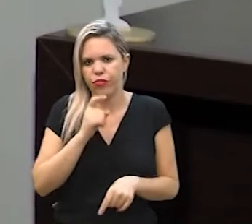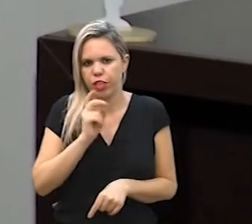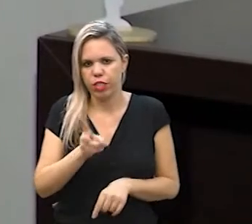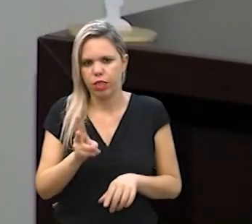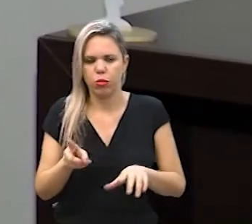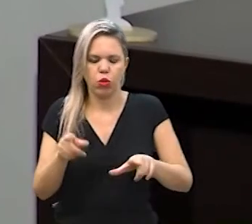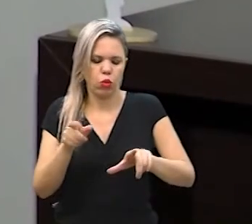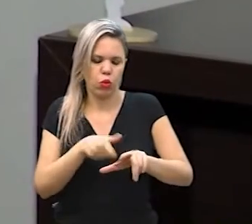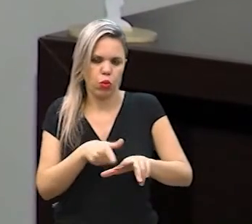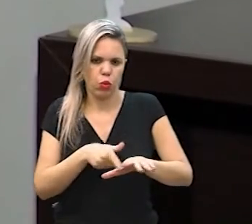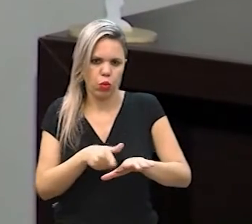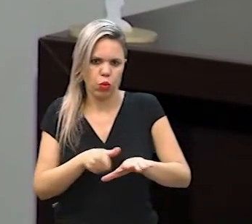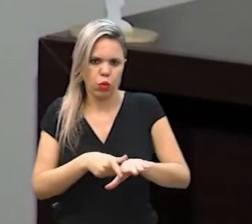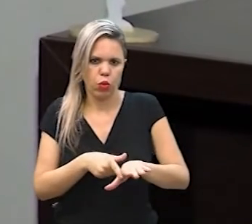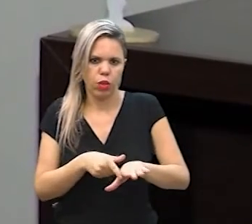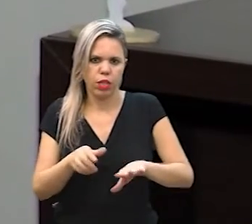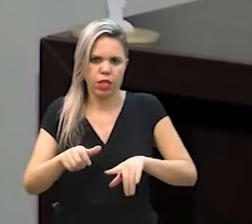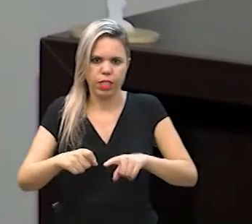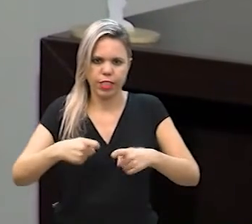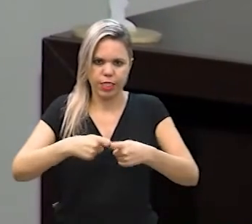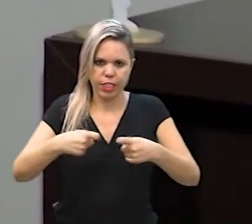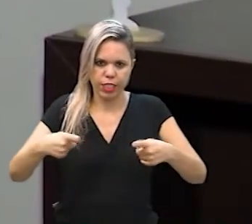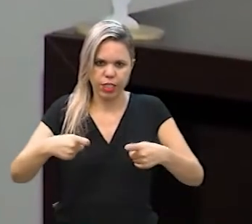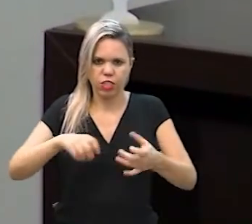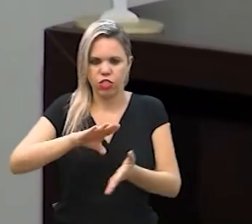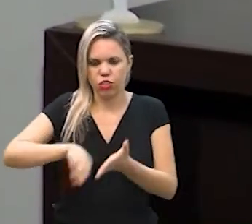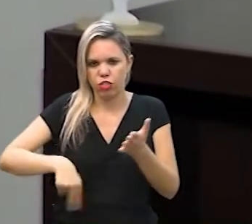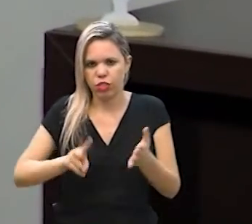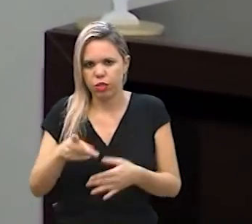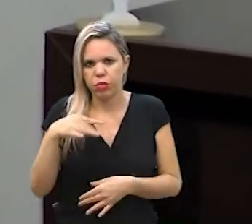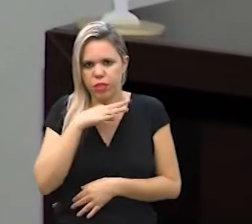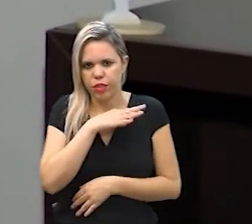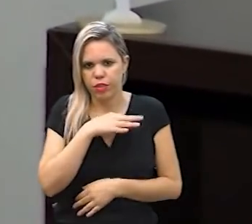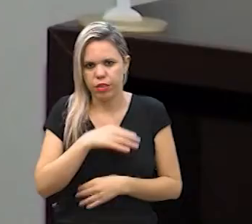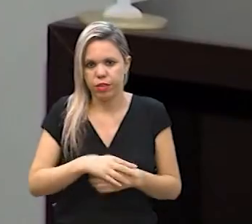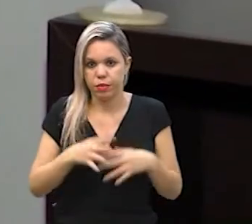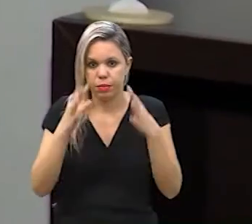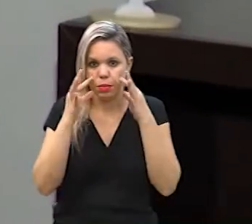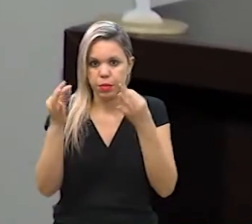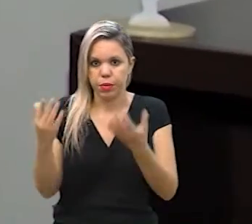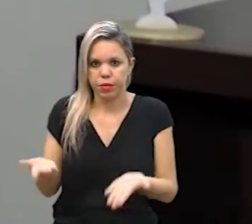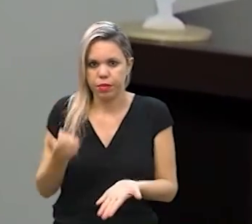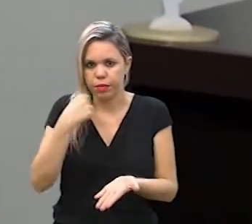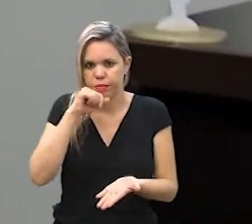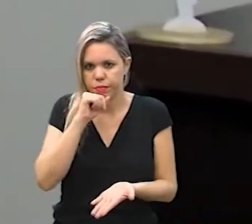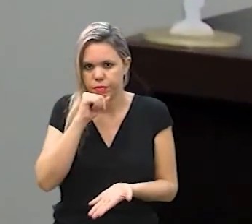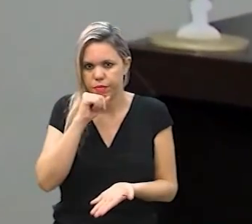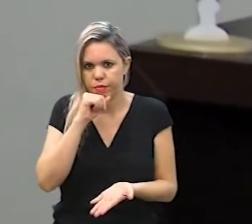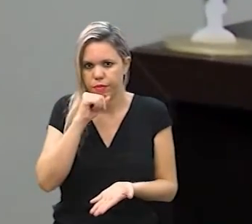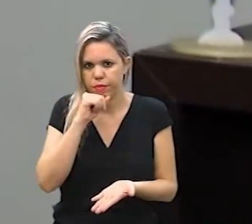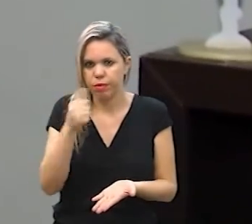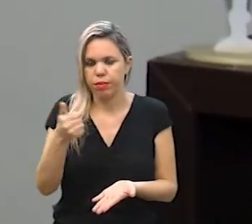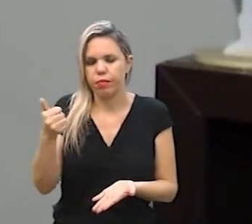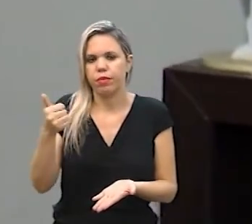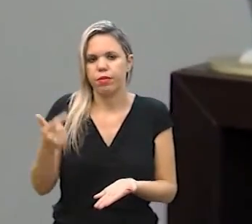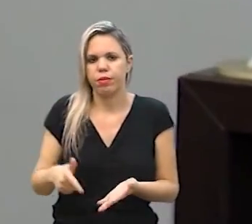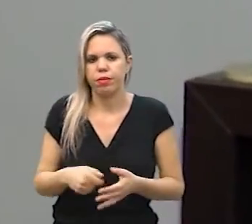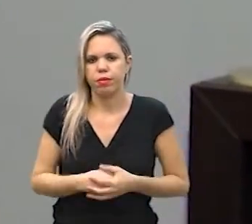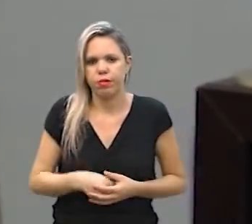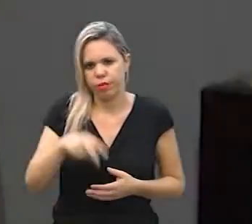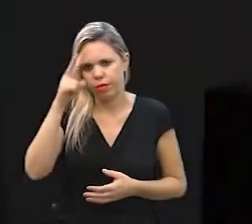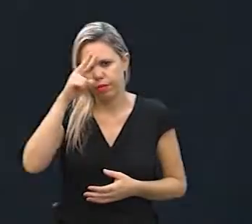de meia, mas se no meio da noite ela arranca uma meia, você põe a mãozinha, ela tá sempre quentinha. E atenção, mamães e papais de primeira